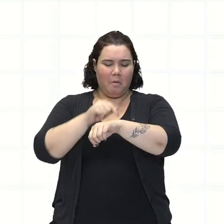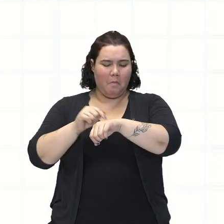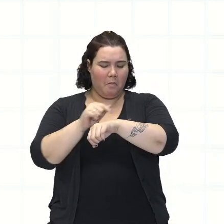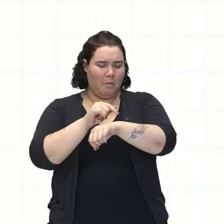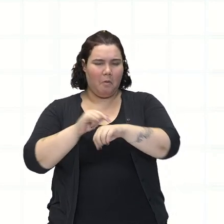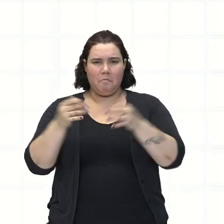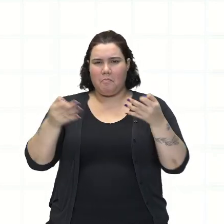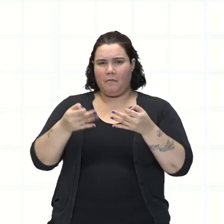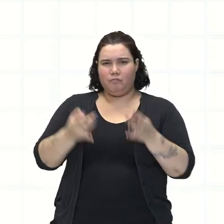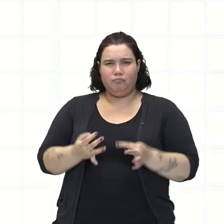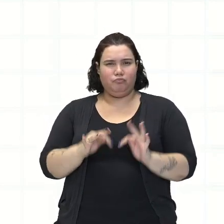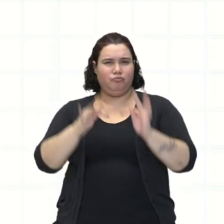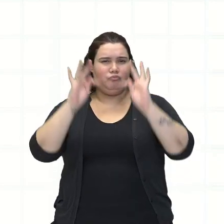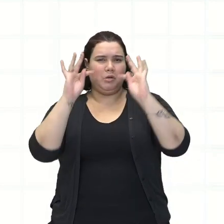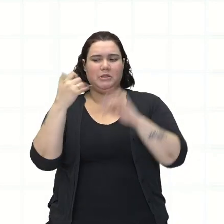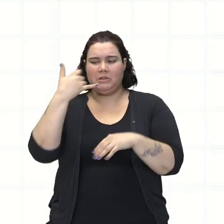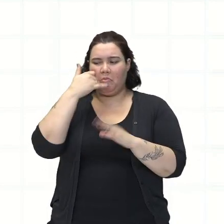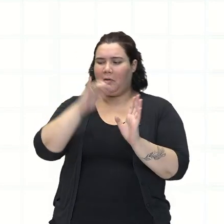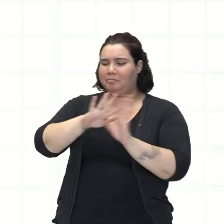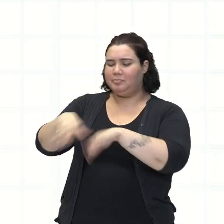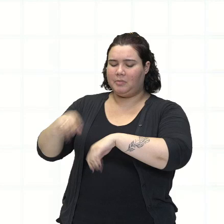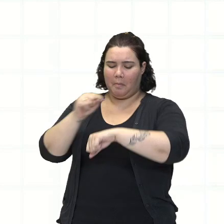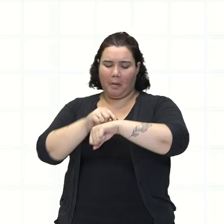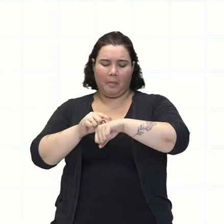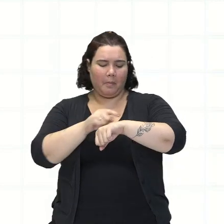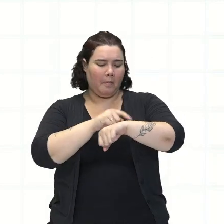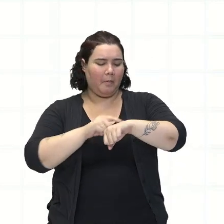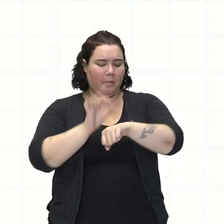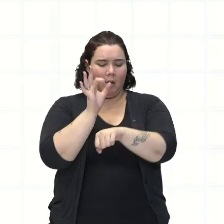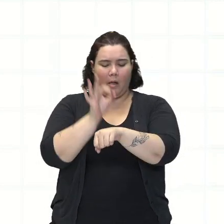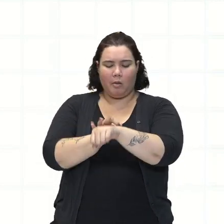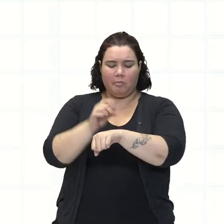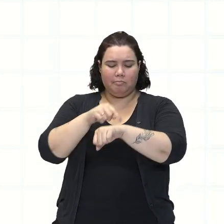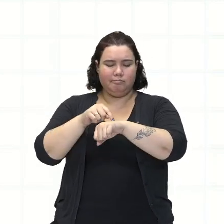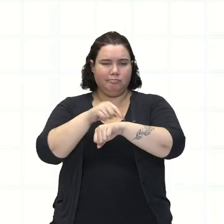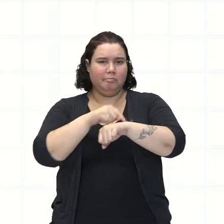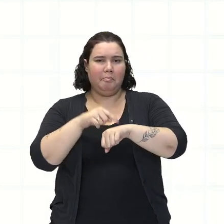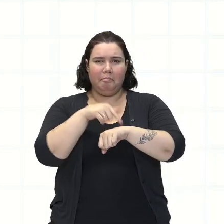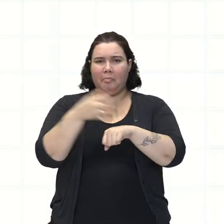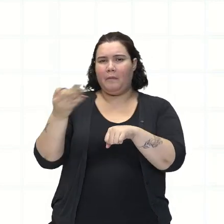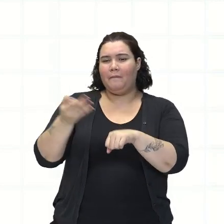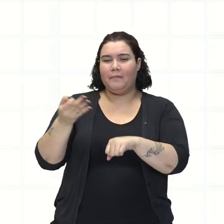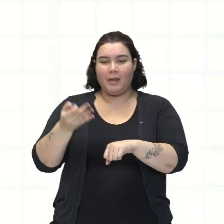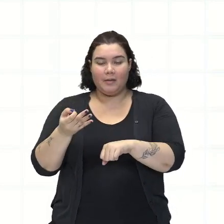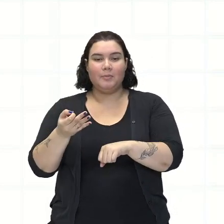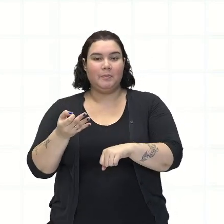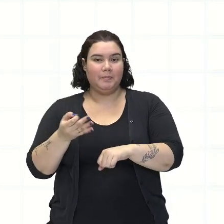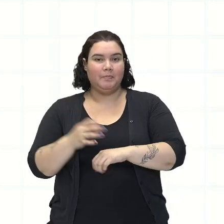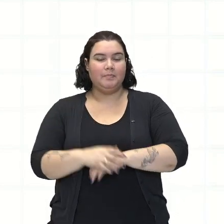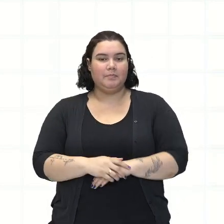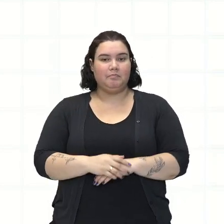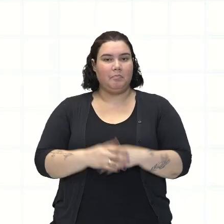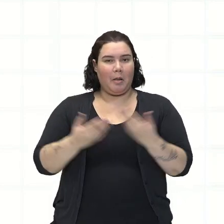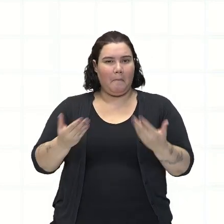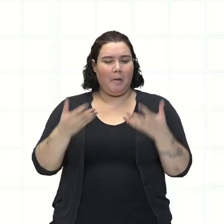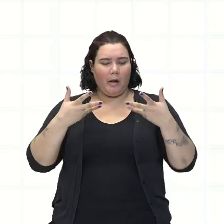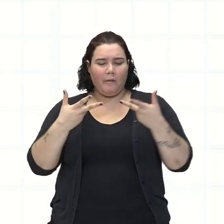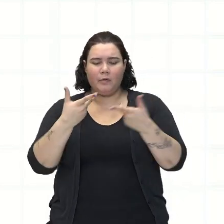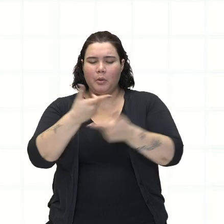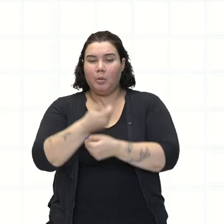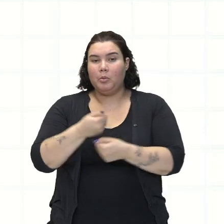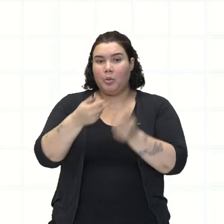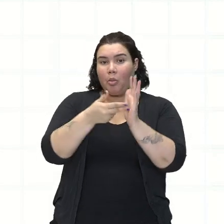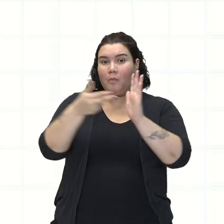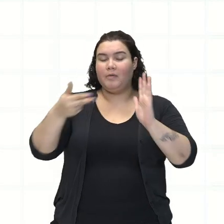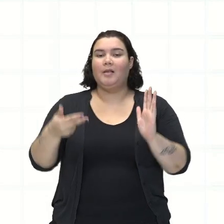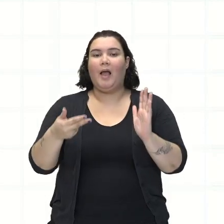com que você nem precise mais do seu celular. Você ficou super animado, viu aquele item lá, achou bastante extravagante, uma coisa assim, uma novidade,